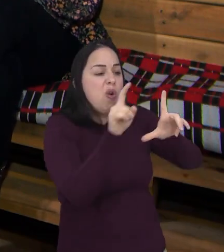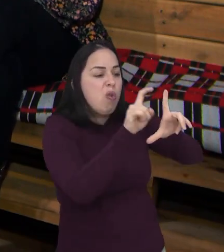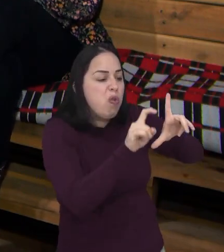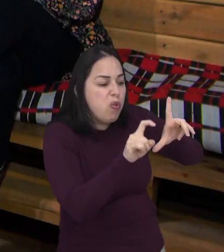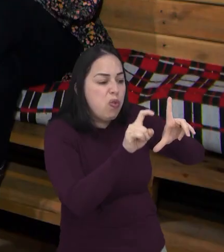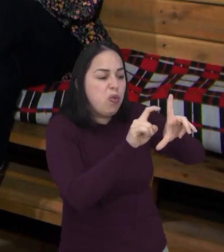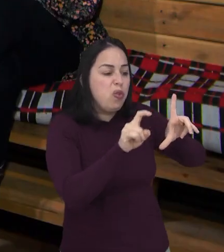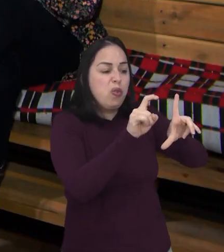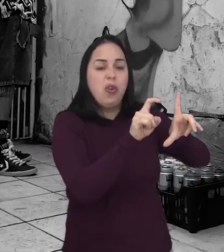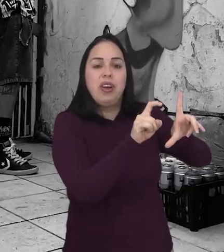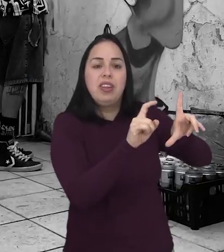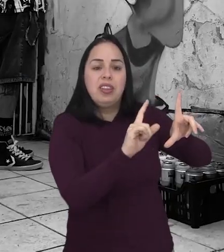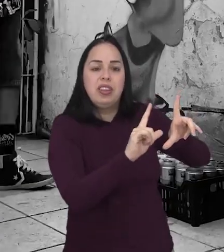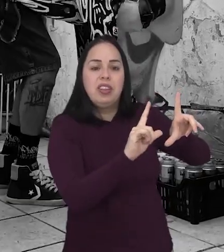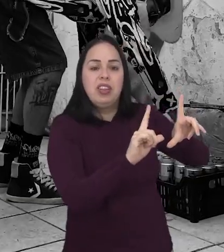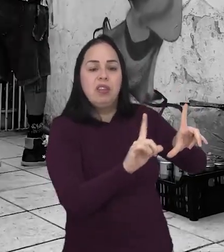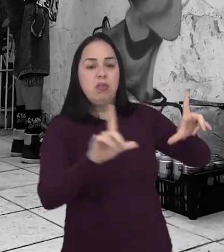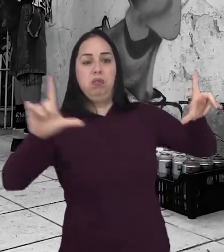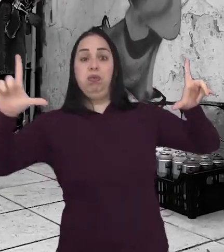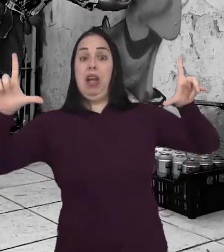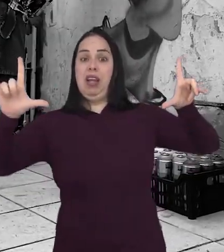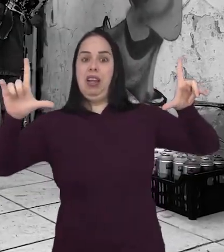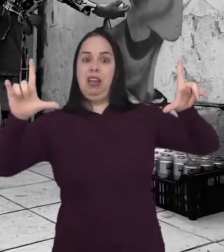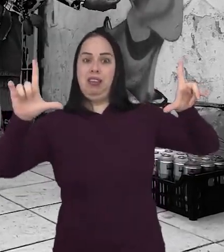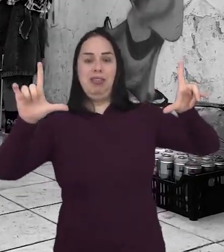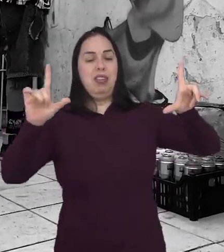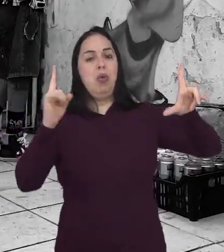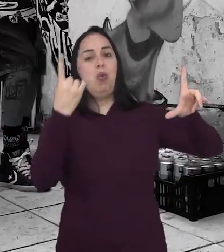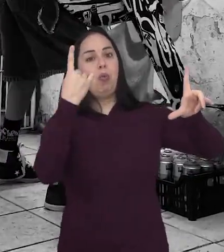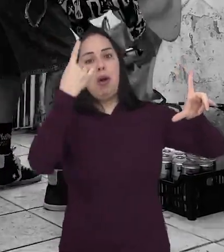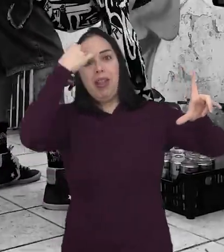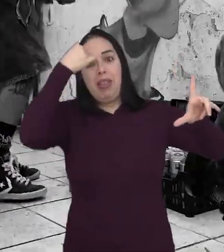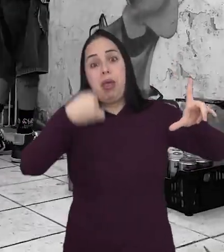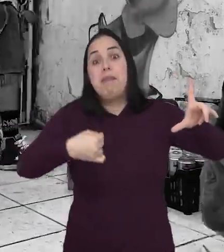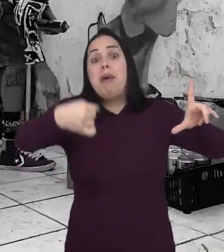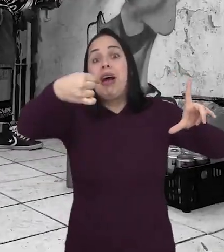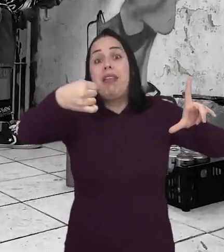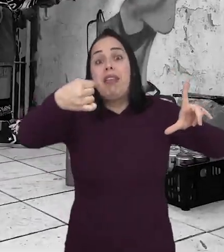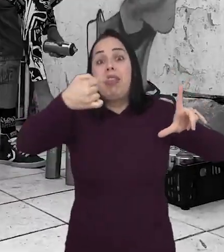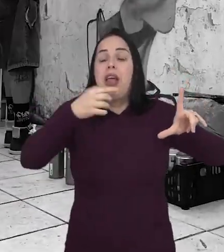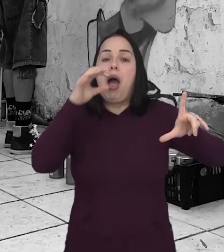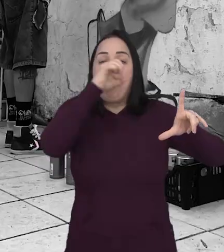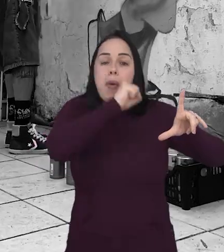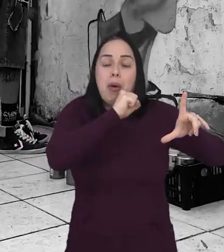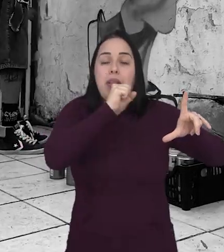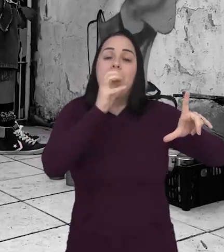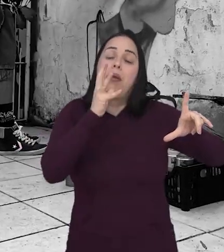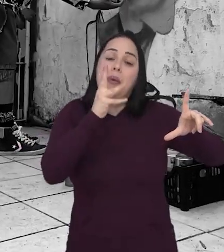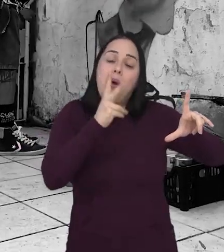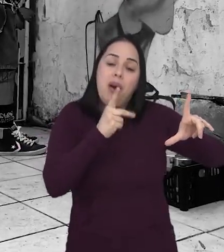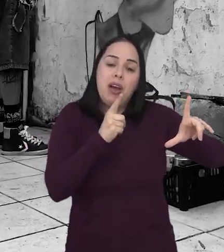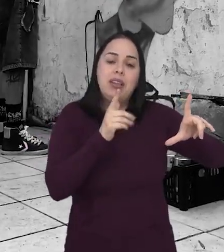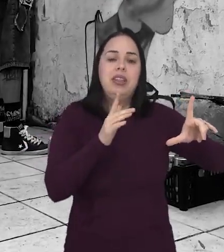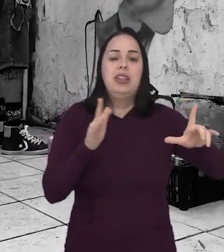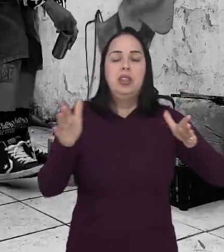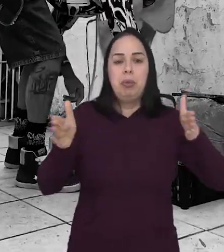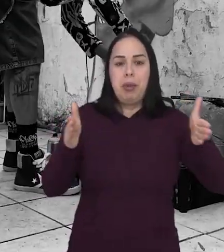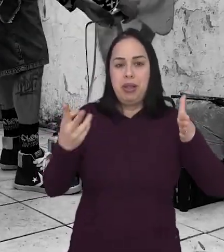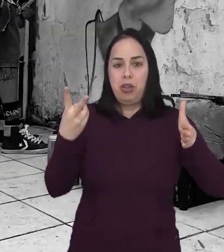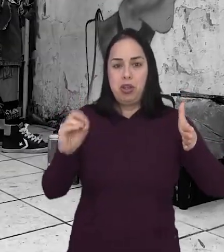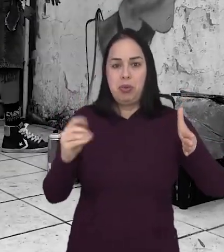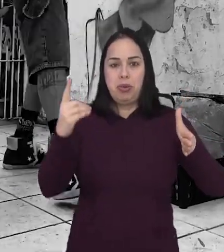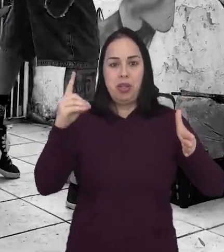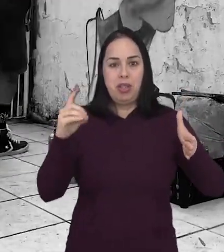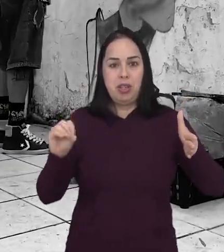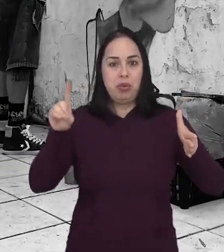faz 2 num final de semana, às vezes é uma grande de uma semana. 2001 a 2010, a